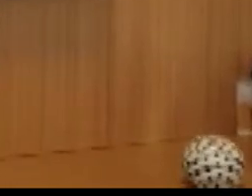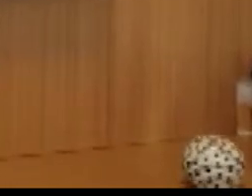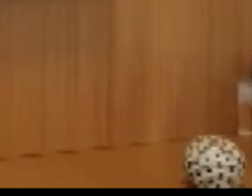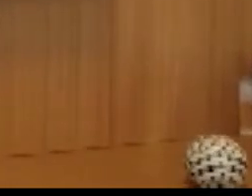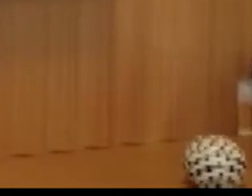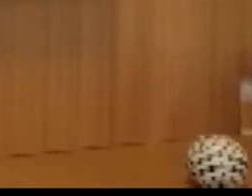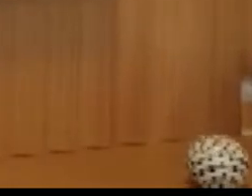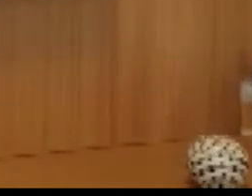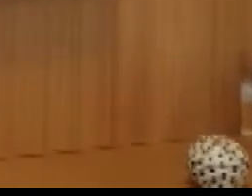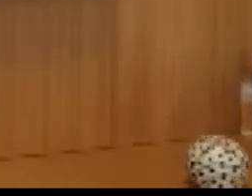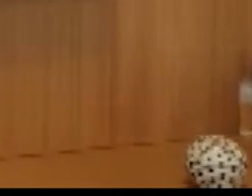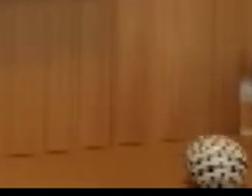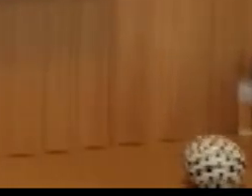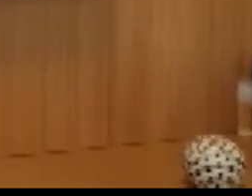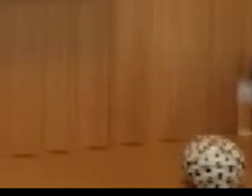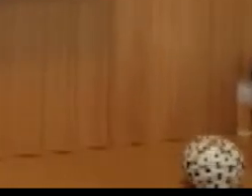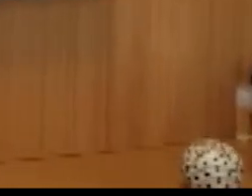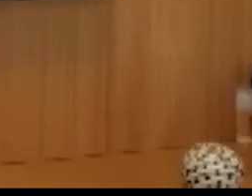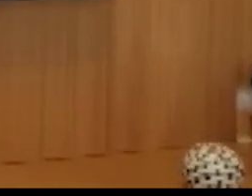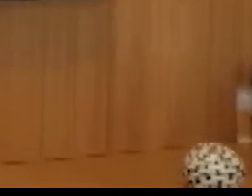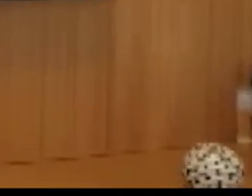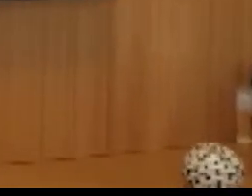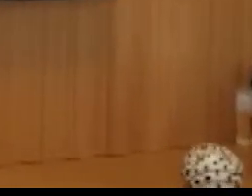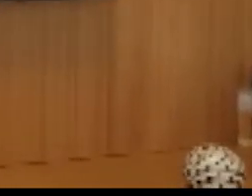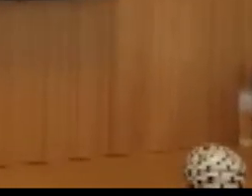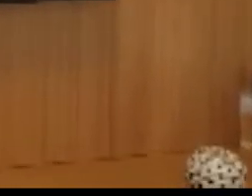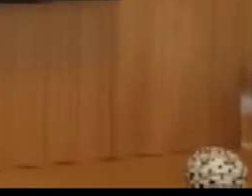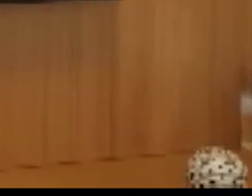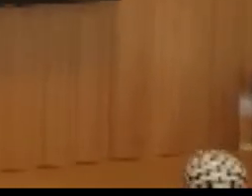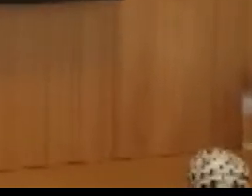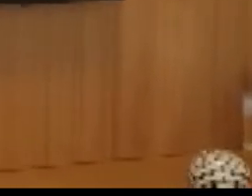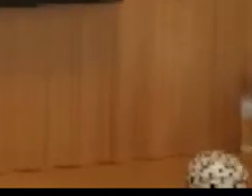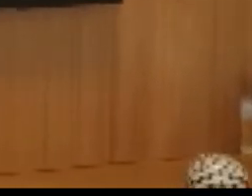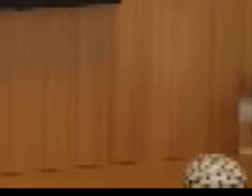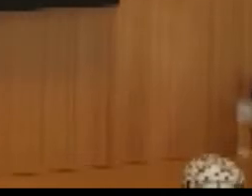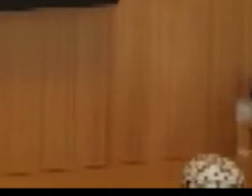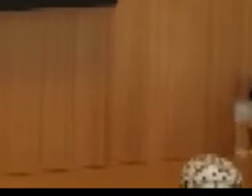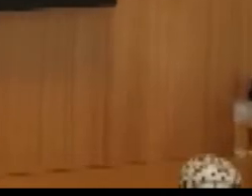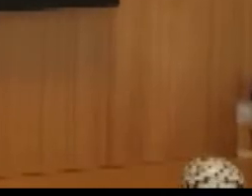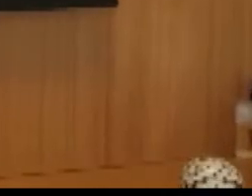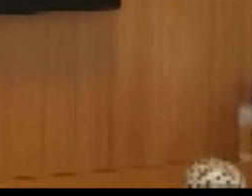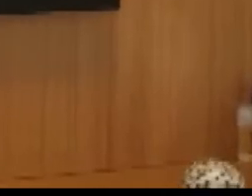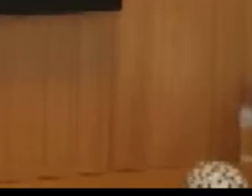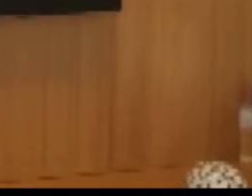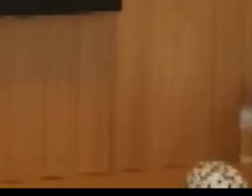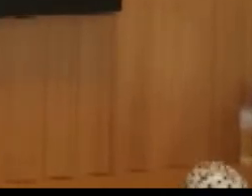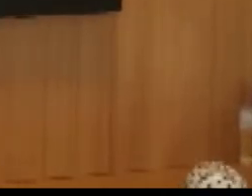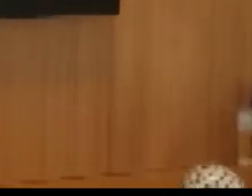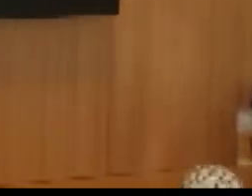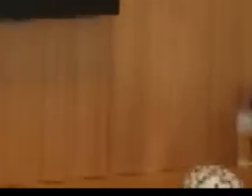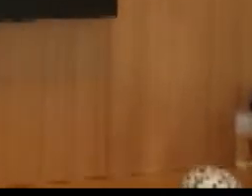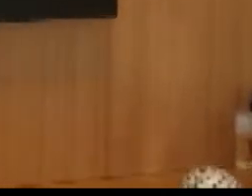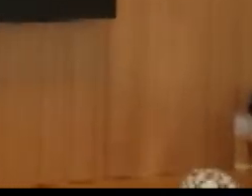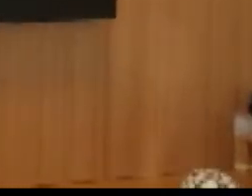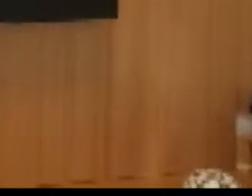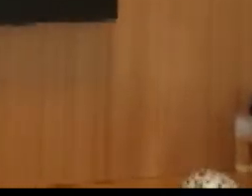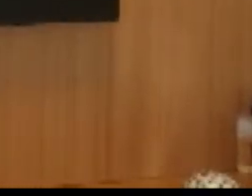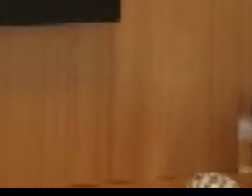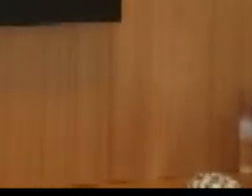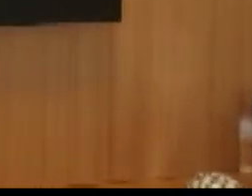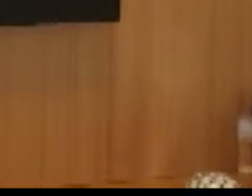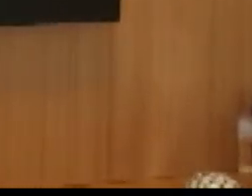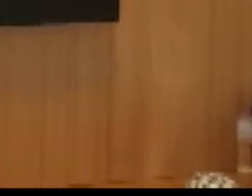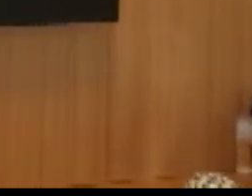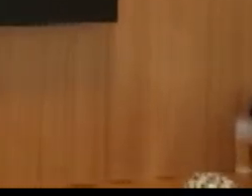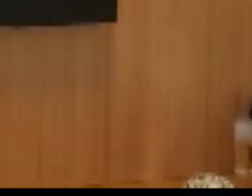dar um fôlego para as escolas que estão em situação de crise econômica financeira e até que se